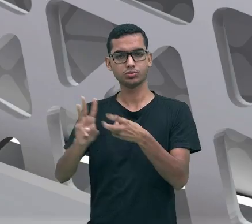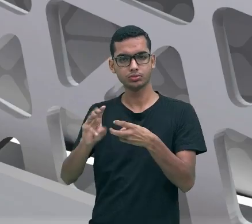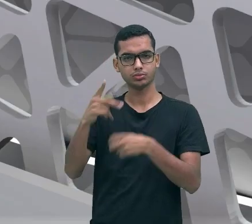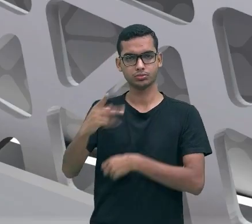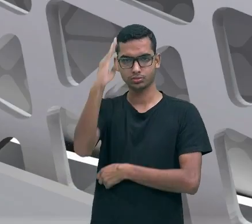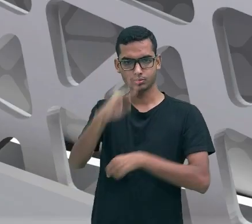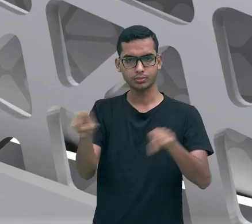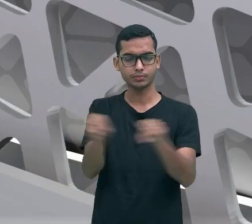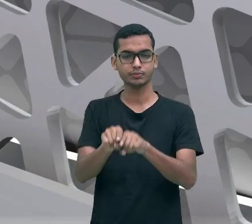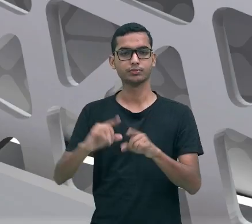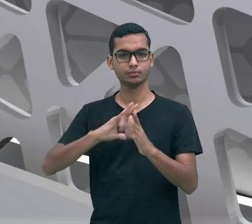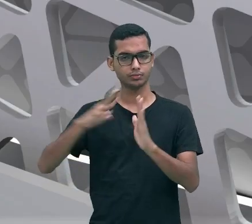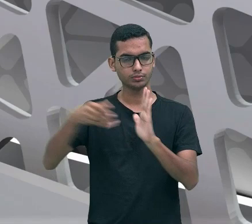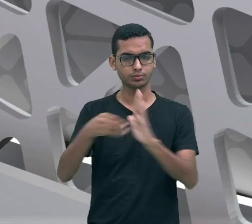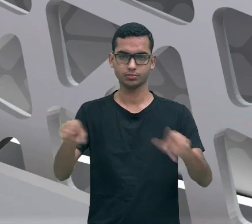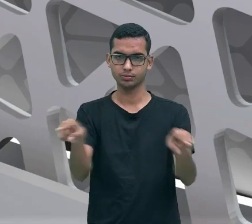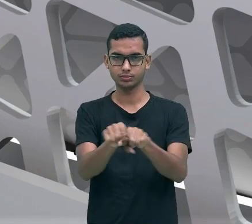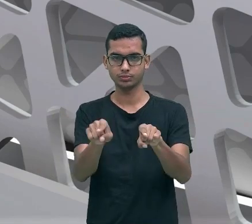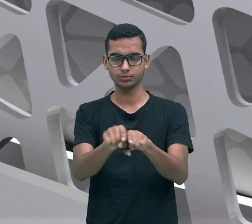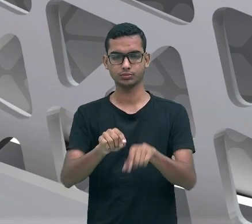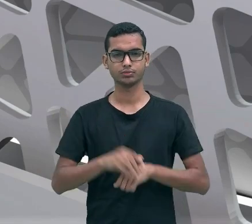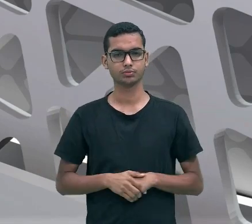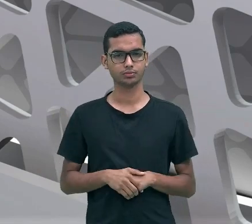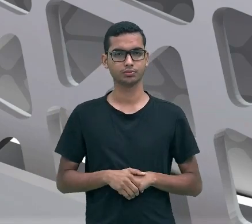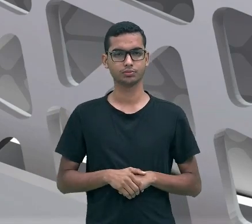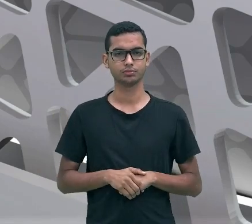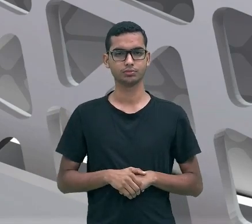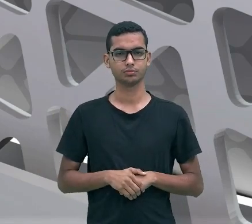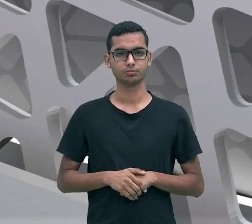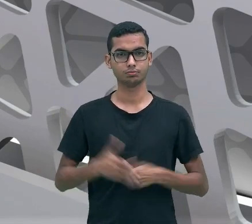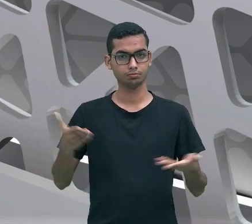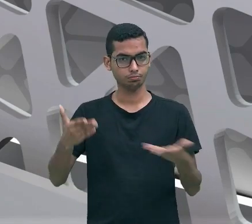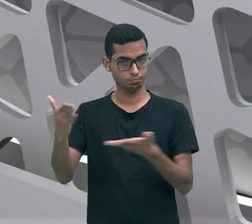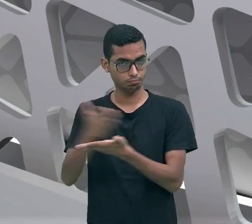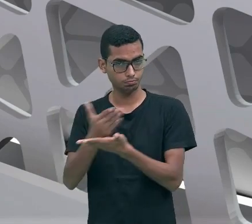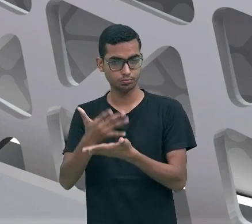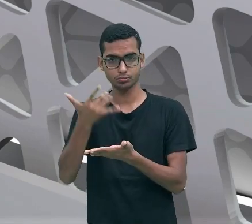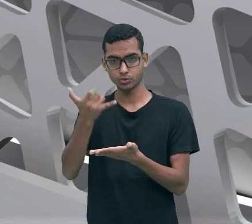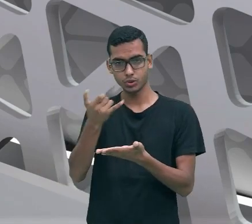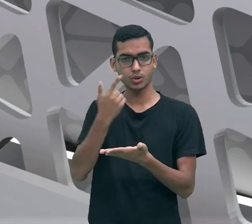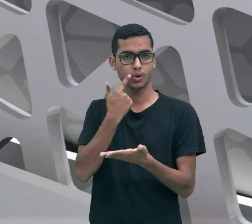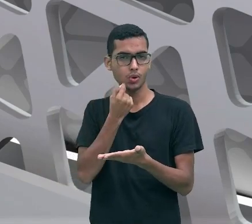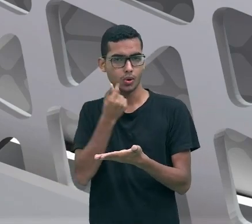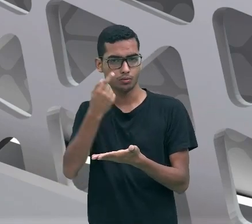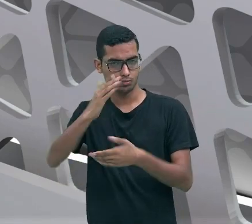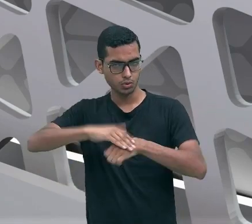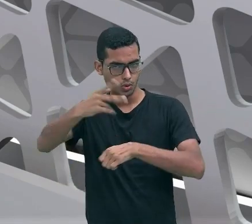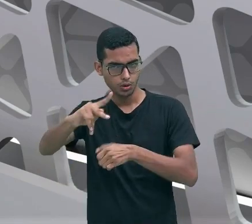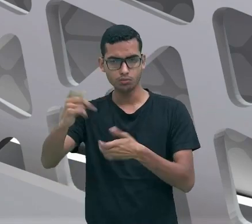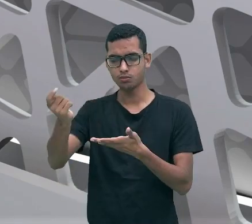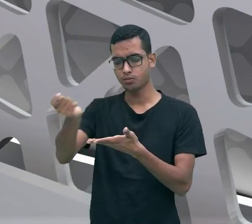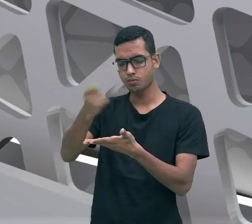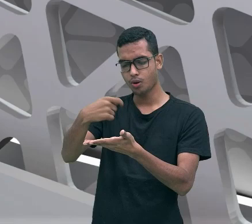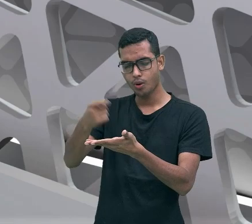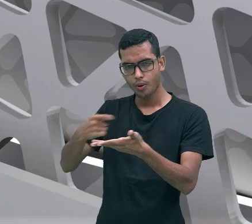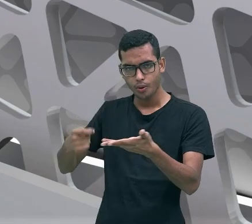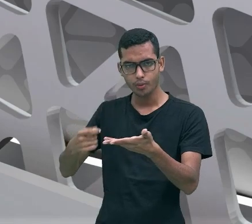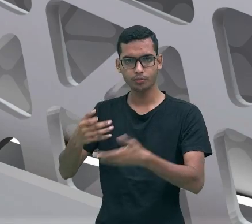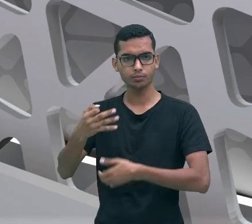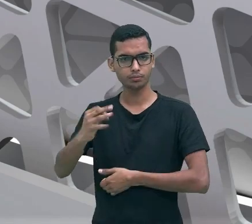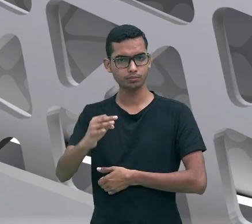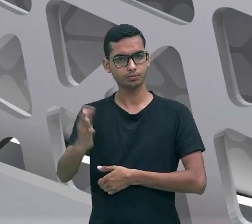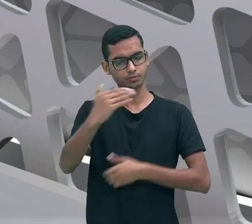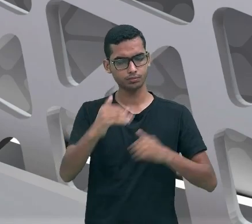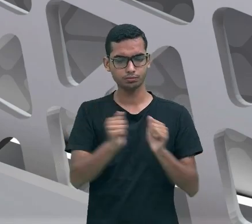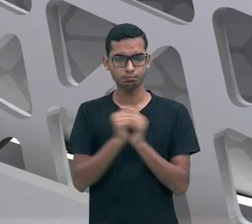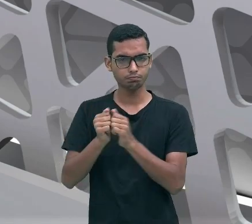amazônicas. Então, pegue seu caderno, sua caneta, seu lápis, tome sua devida nota e